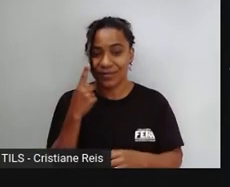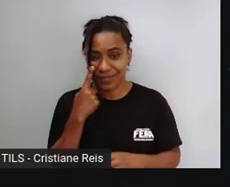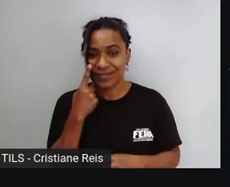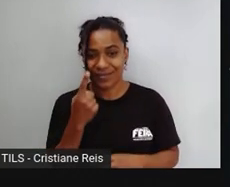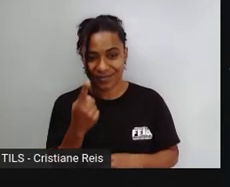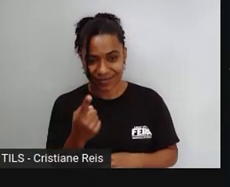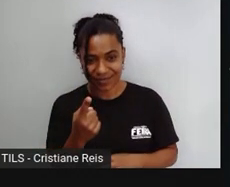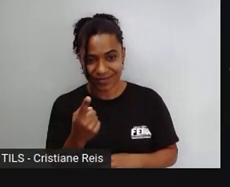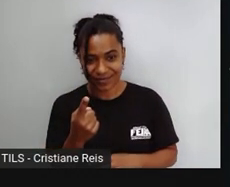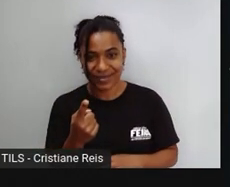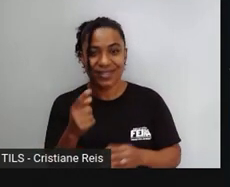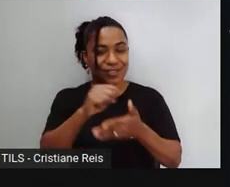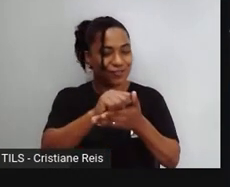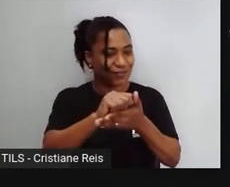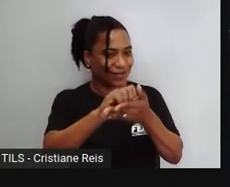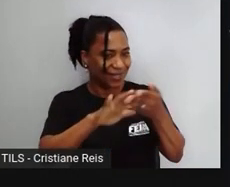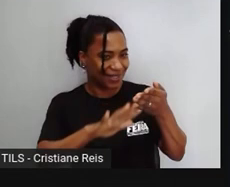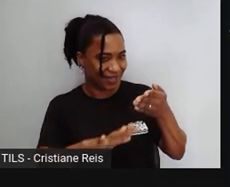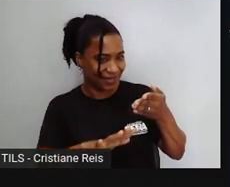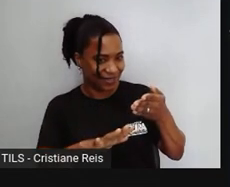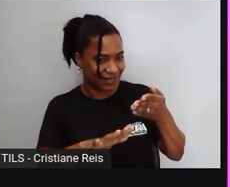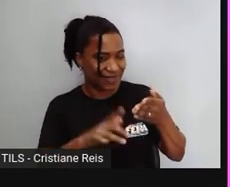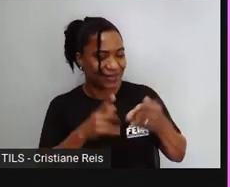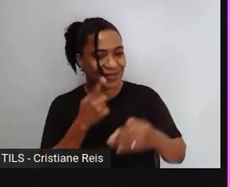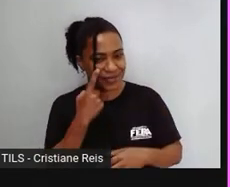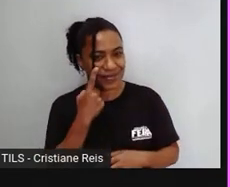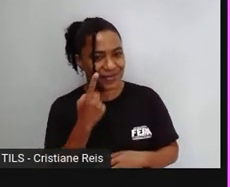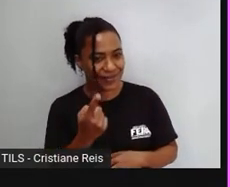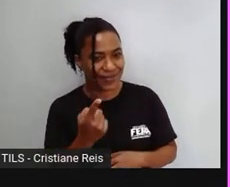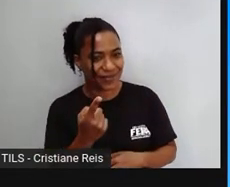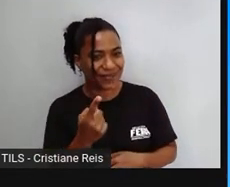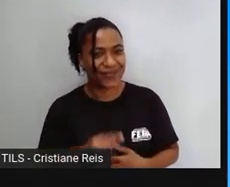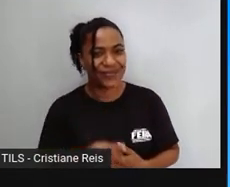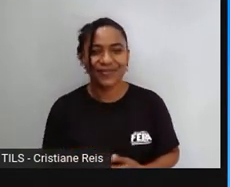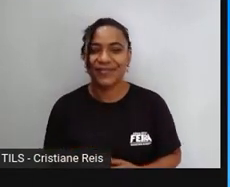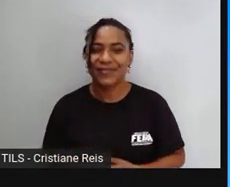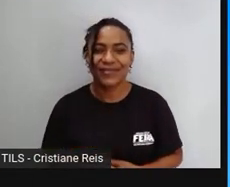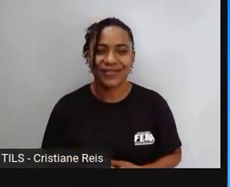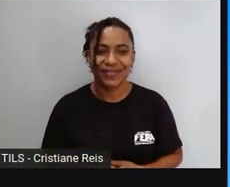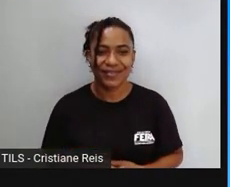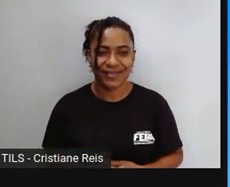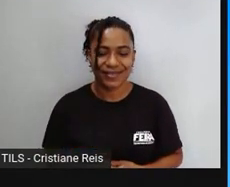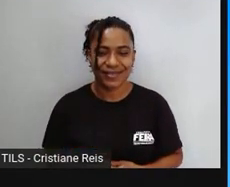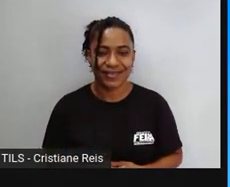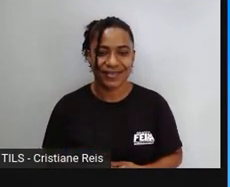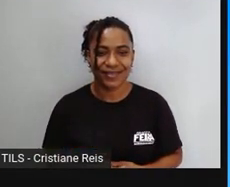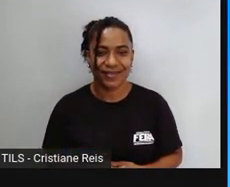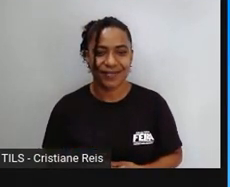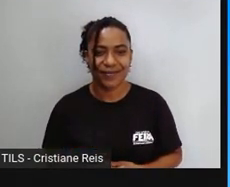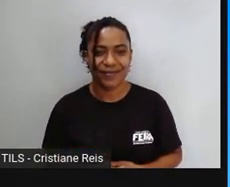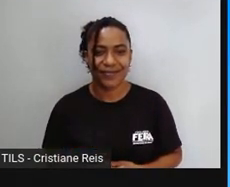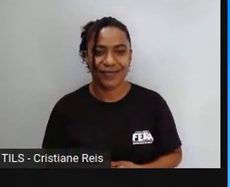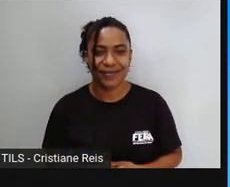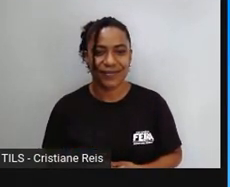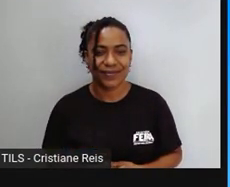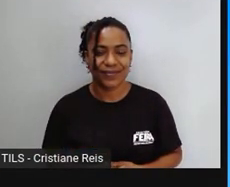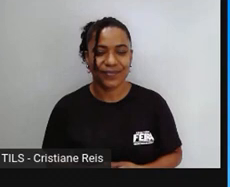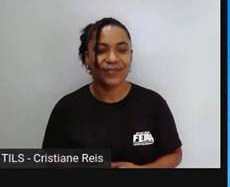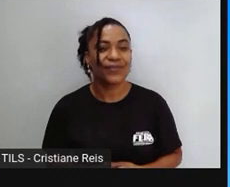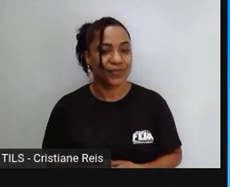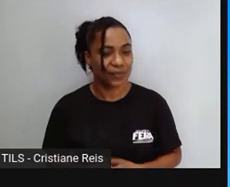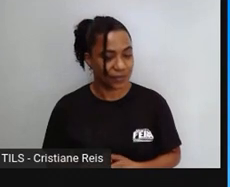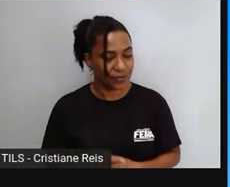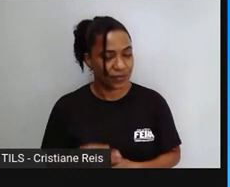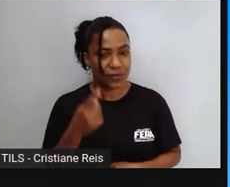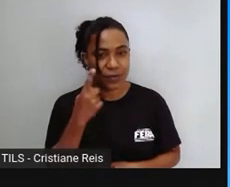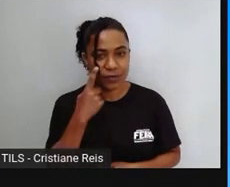todas as aulas, não é verdade? Let's practice, students. Vamos praticar? Observem bem o que é